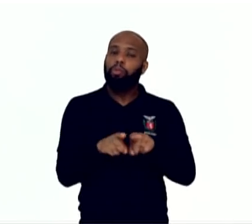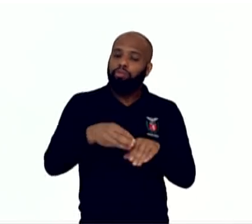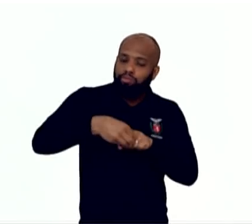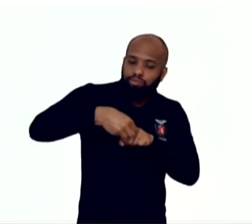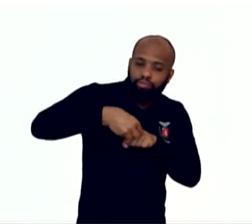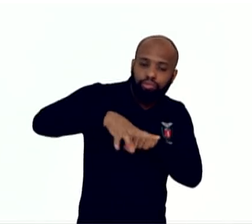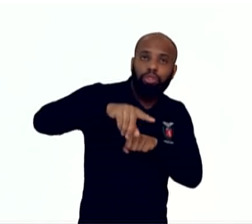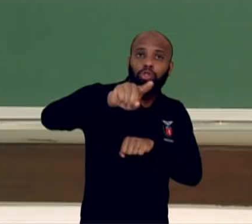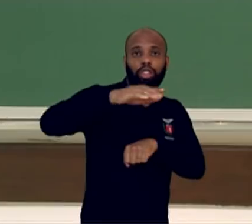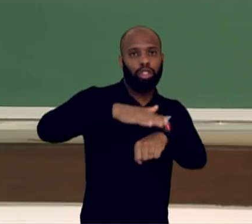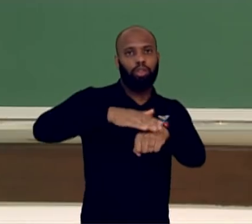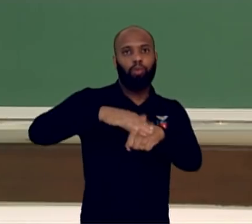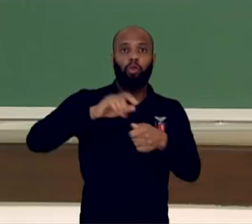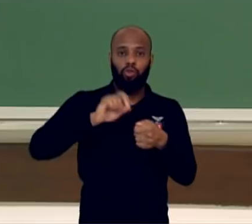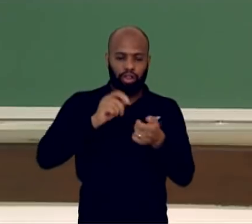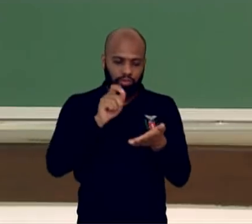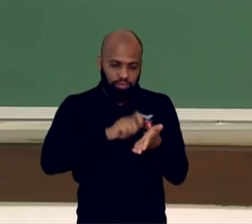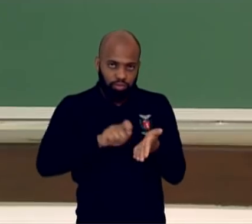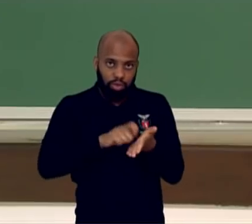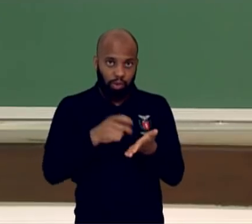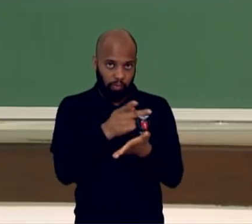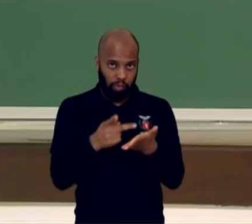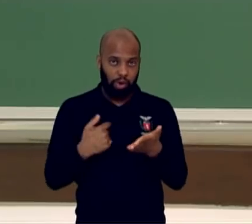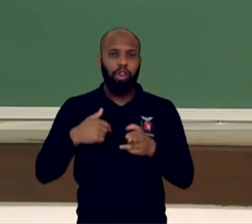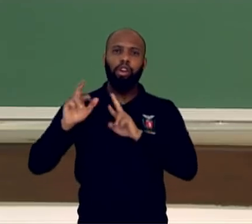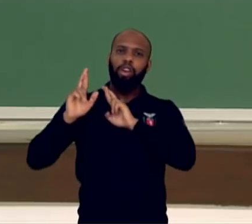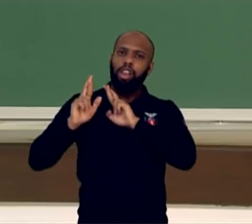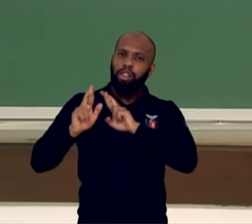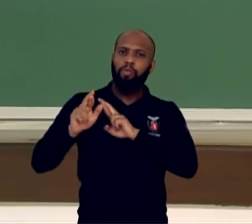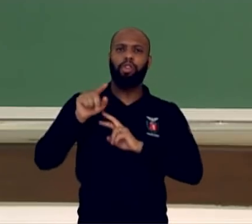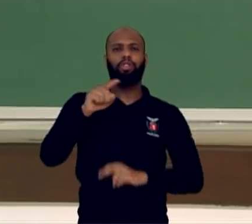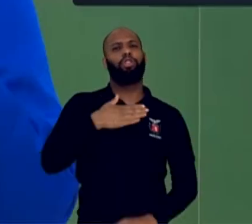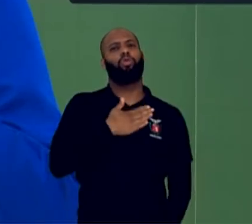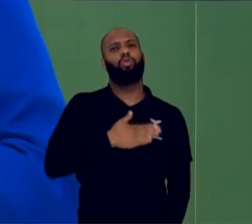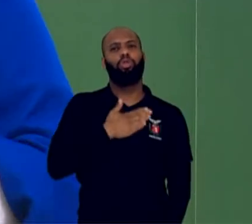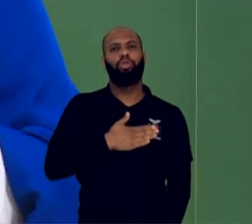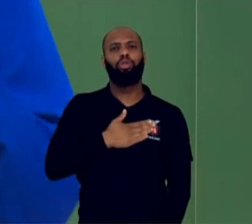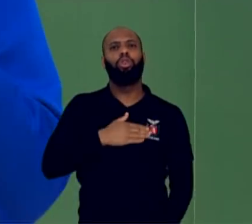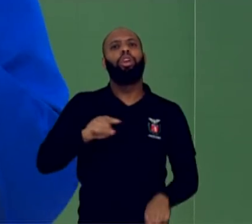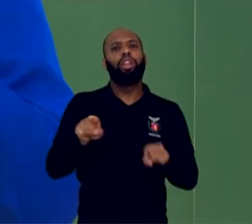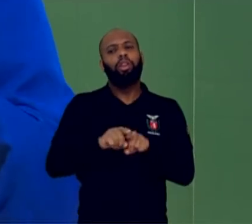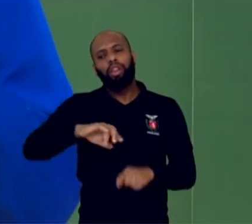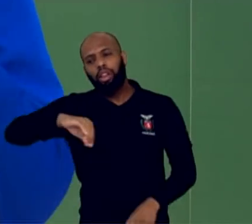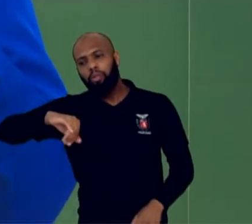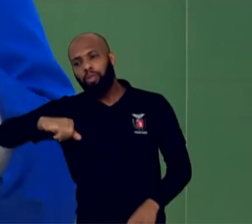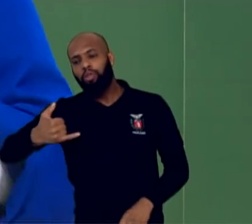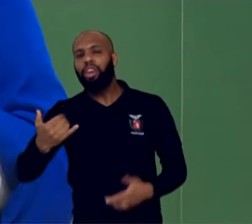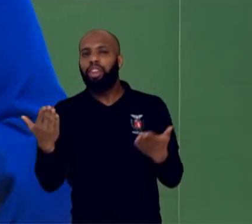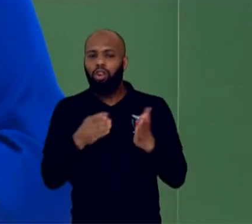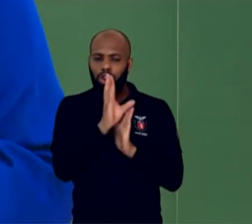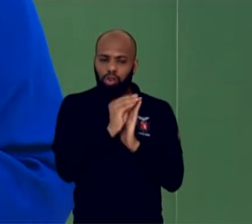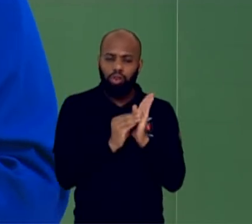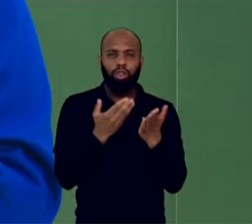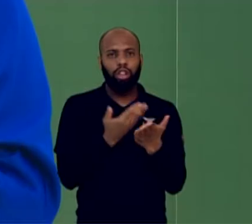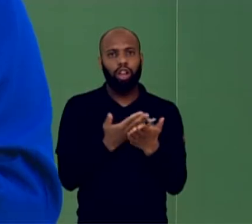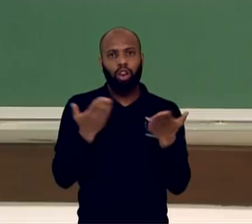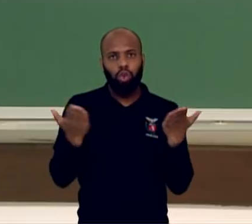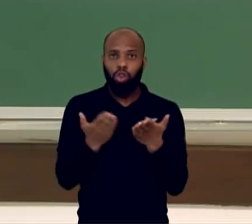vocês produzirem um poema. Espero que vocês tenham gostado e aproveitem bem então os conteúdos da